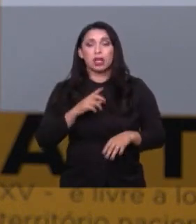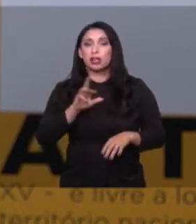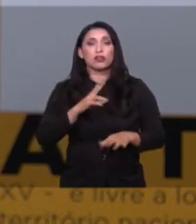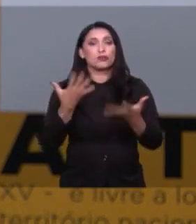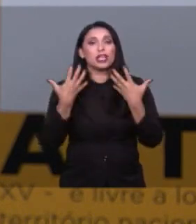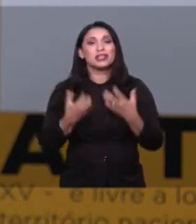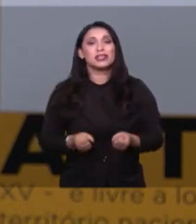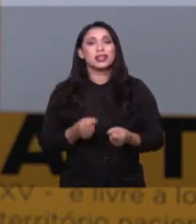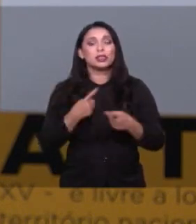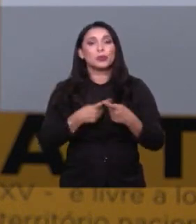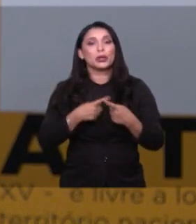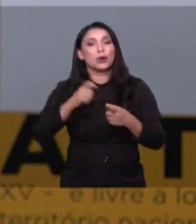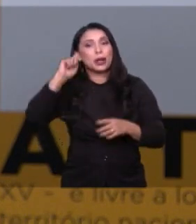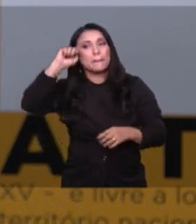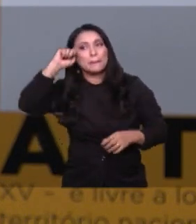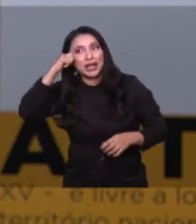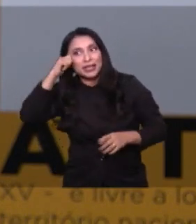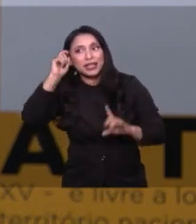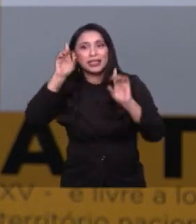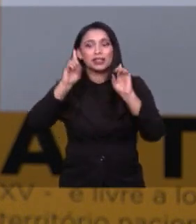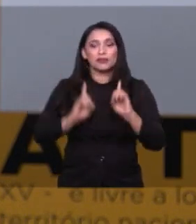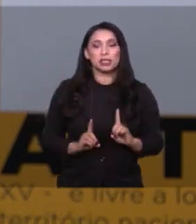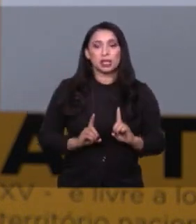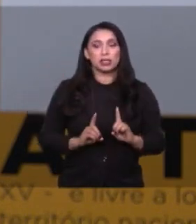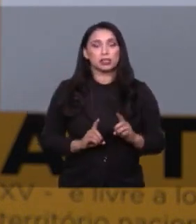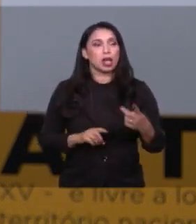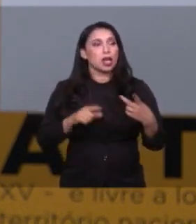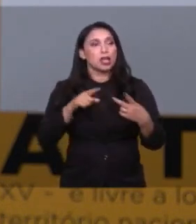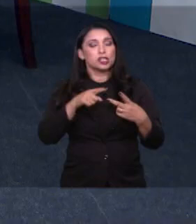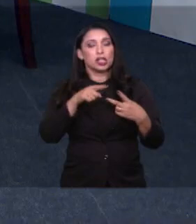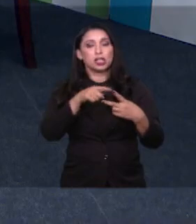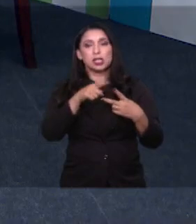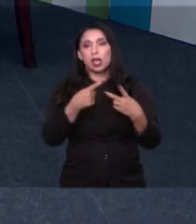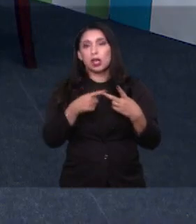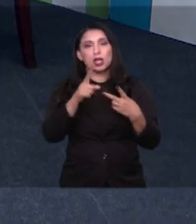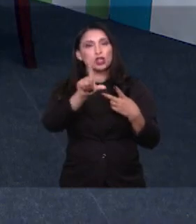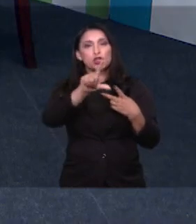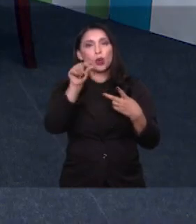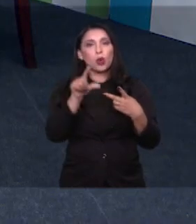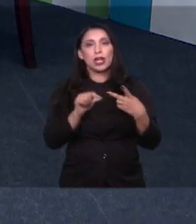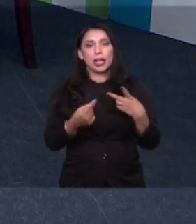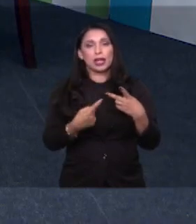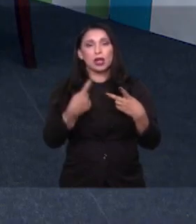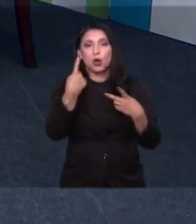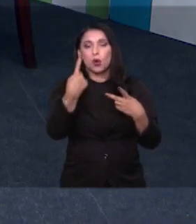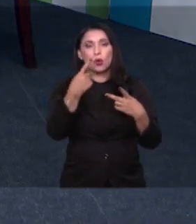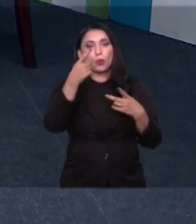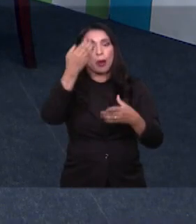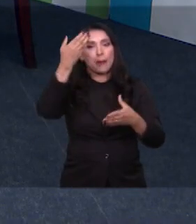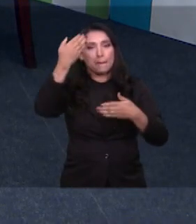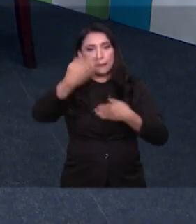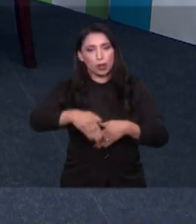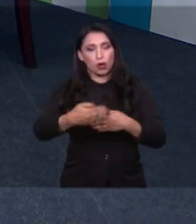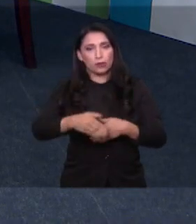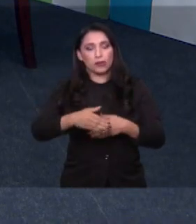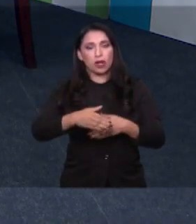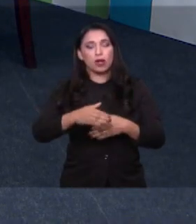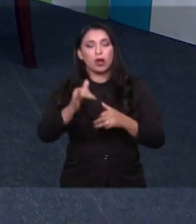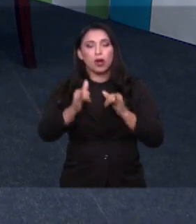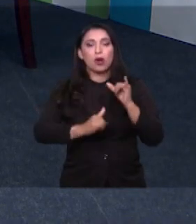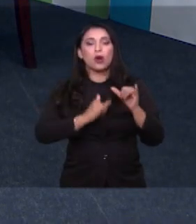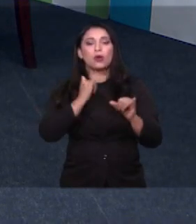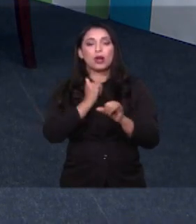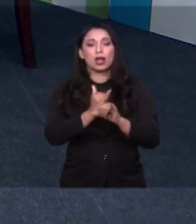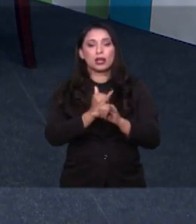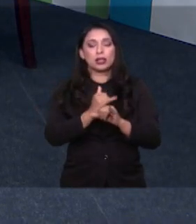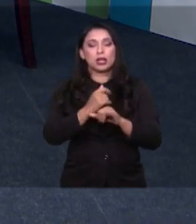banca me tirou porque a banca só oferecia uma opção para fazer uma prova online, certo?